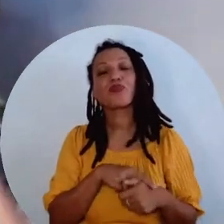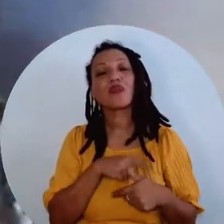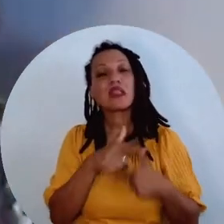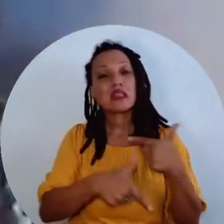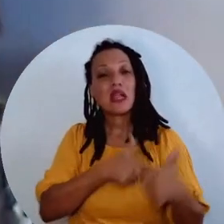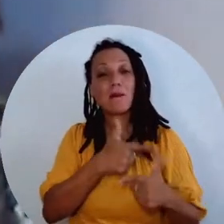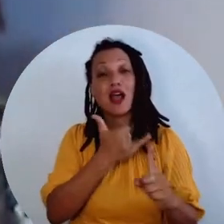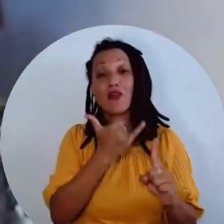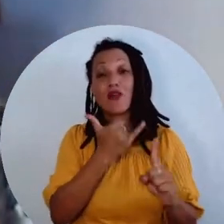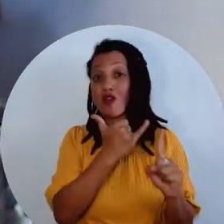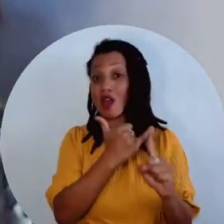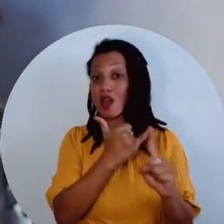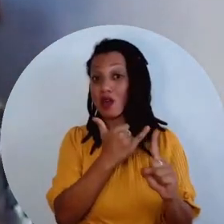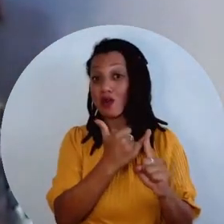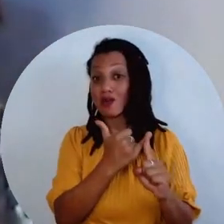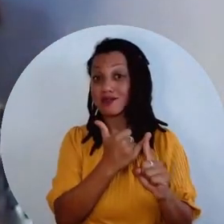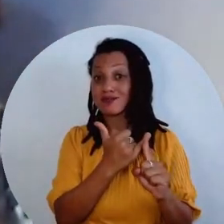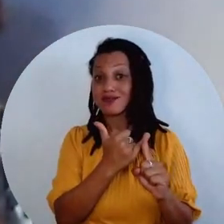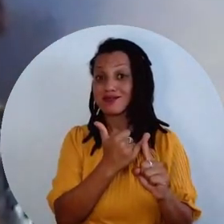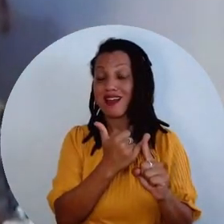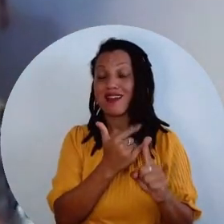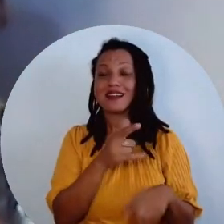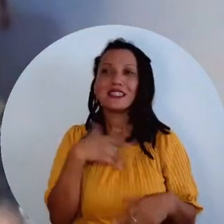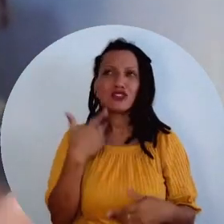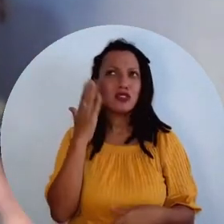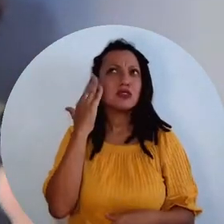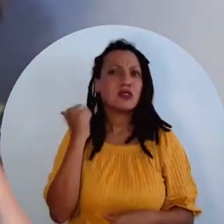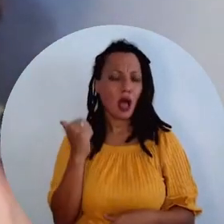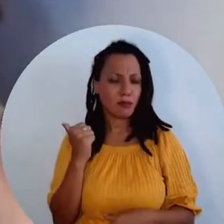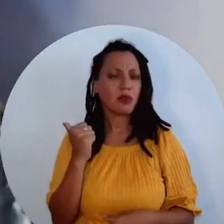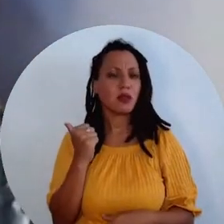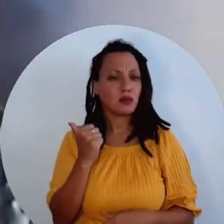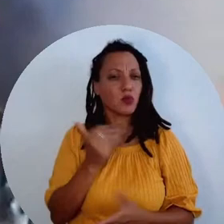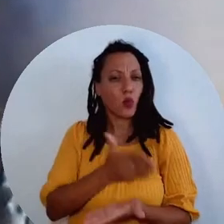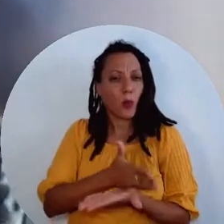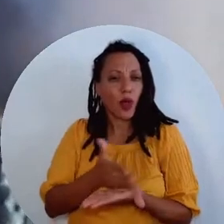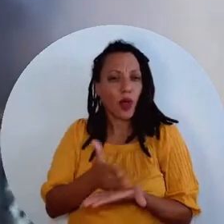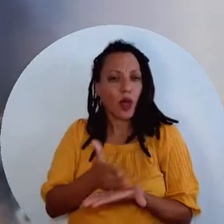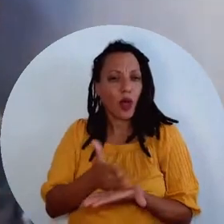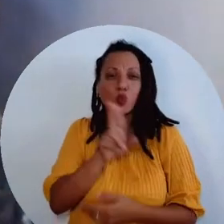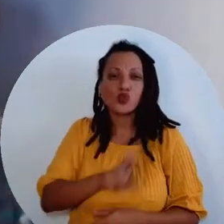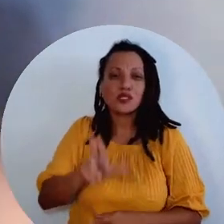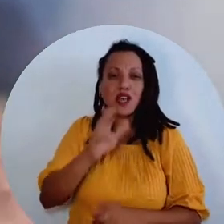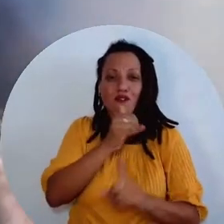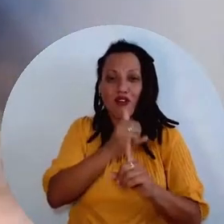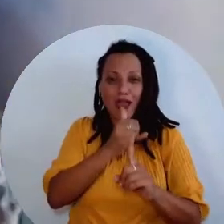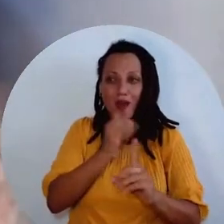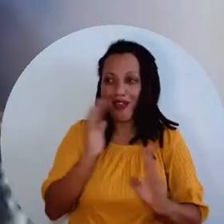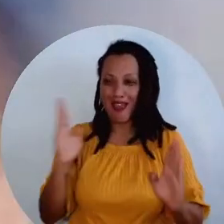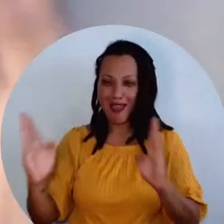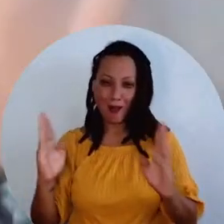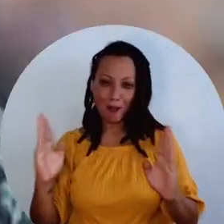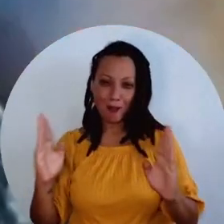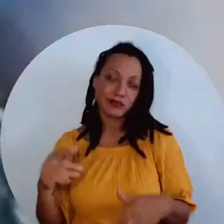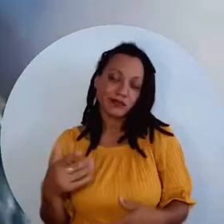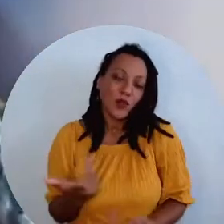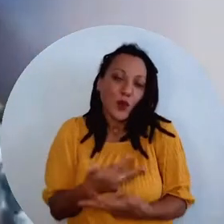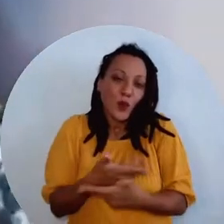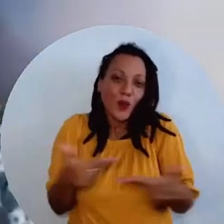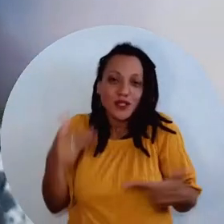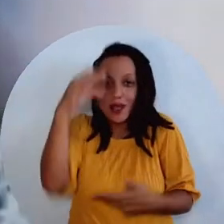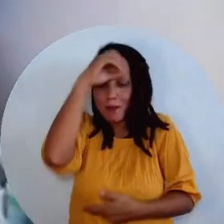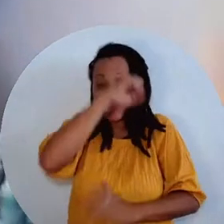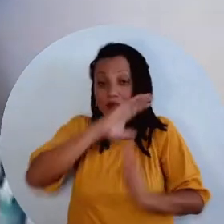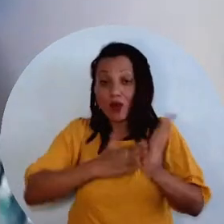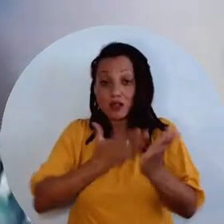continuam com trabalho com ferro, né? A gente sabe que data já desse momento os primeiros, né, usos do ferro, enfim, aquilo que a gente